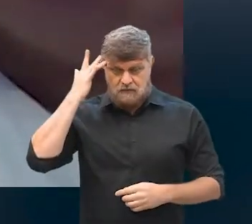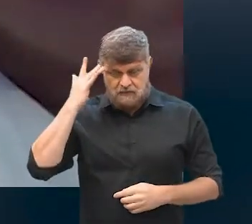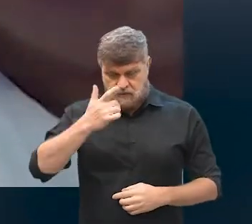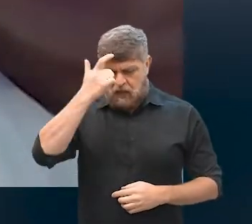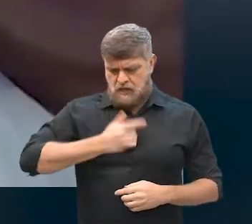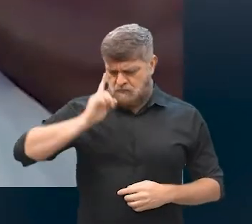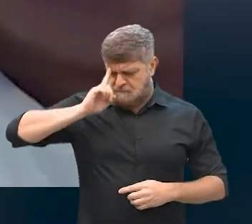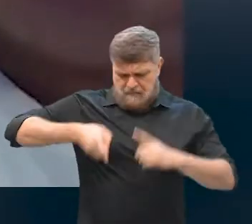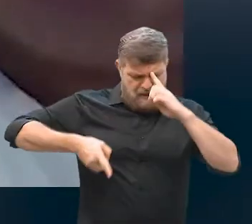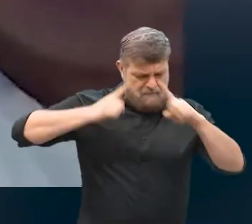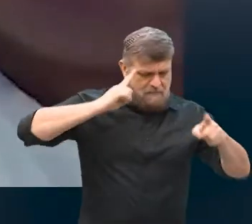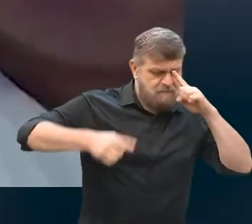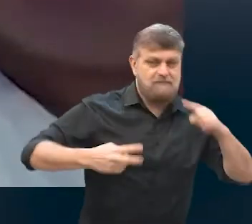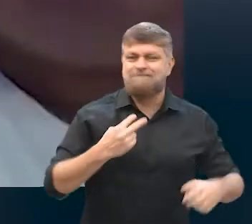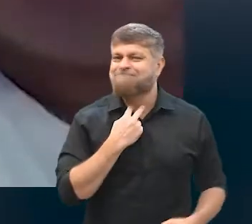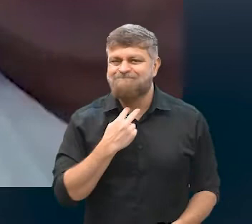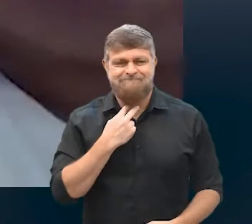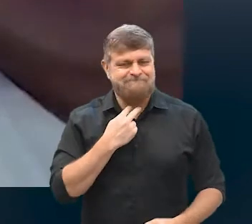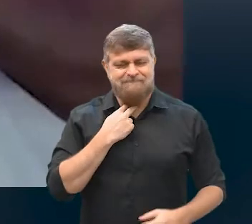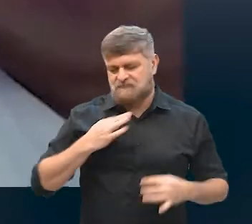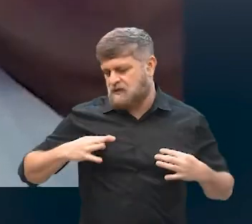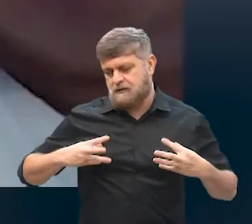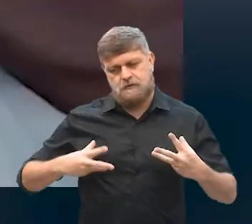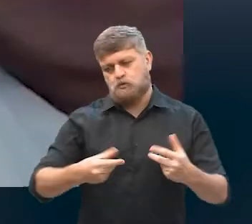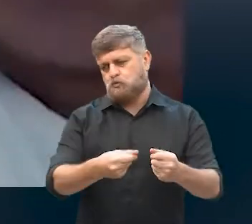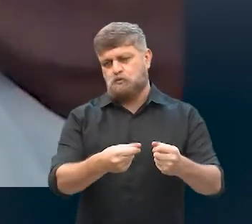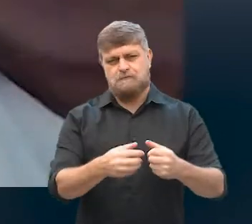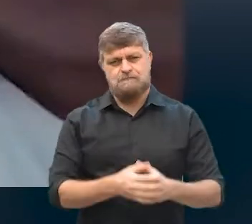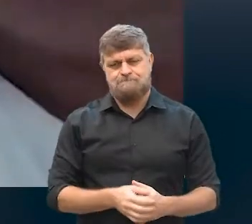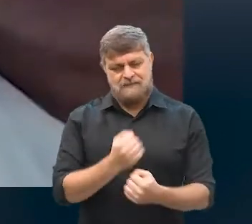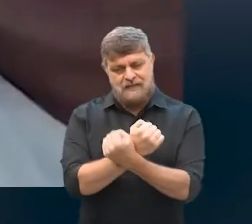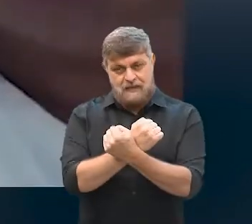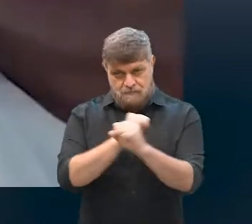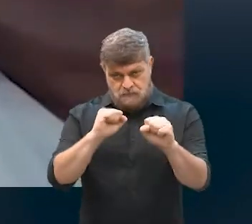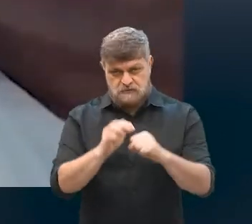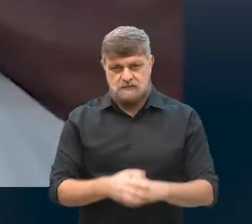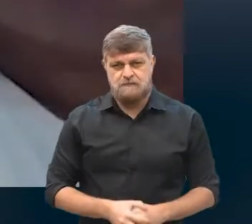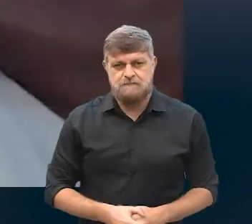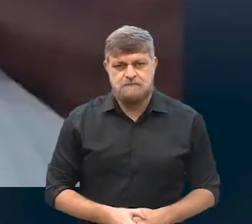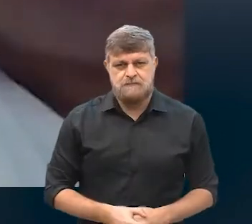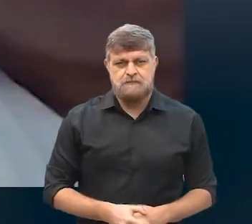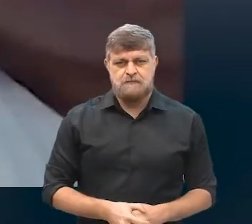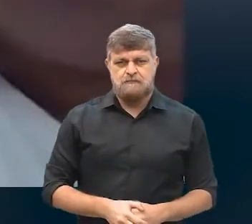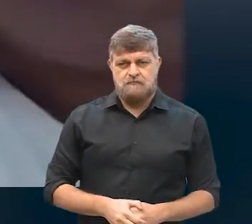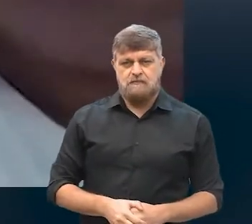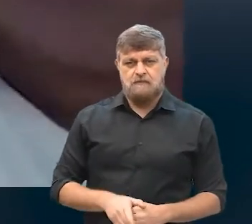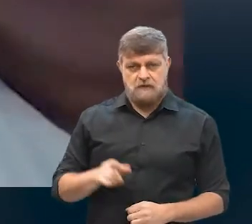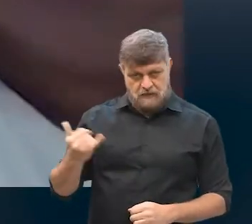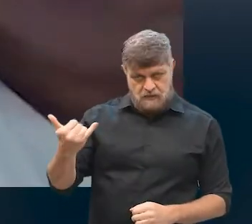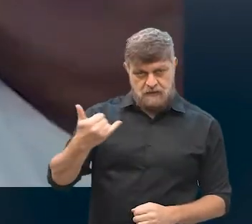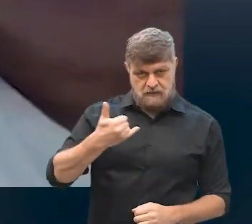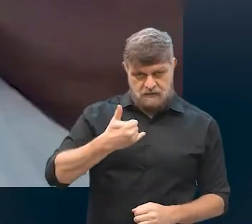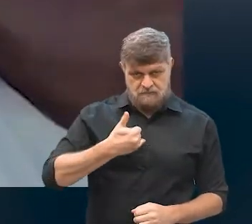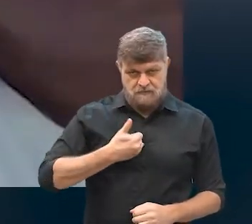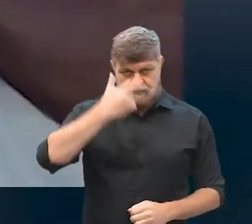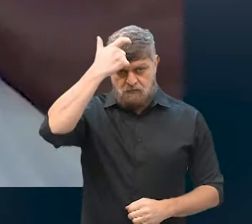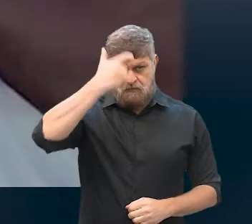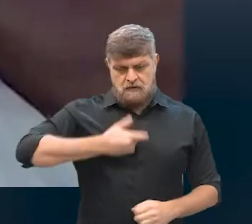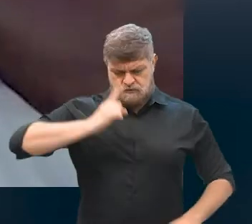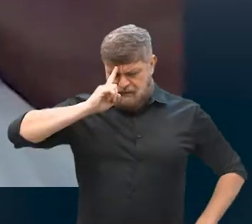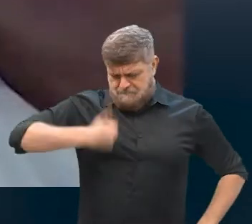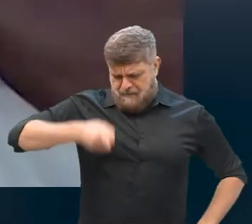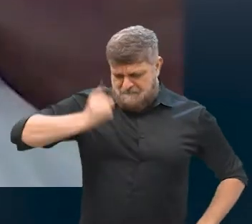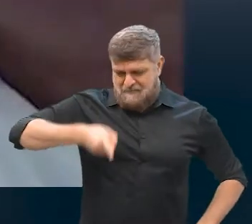em tudo não consegue dar conta perfeitamente de tudo. E no caso que ele fala que eu sou assim, ele falou abertamente, quase que eu sou